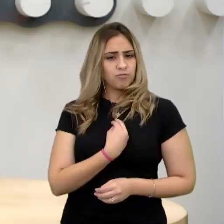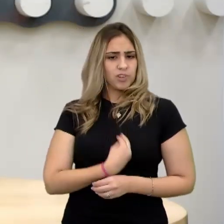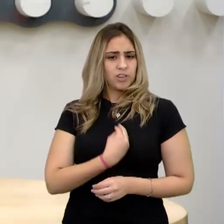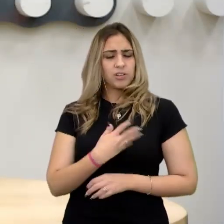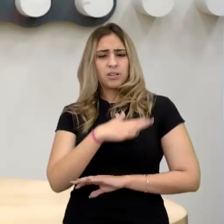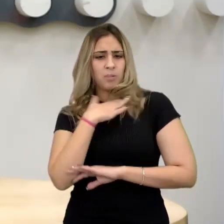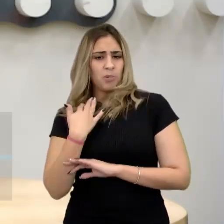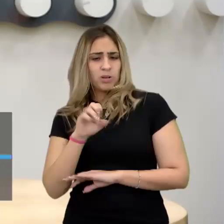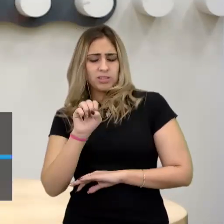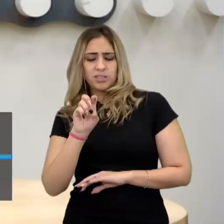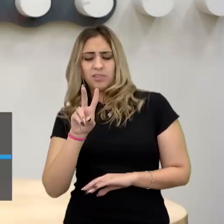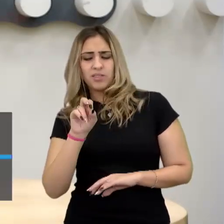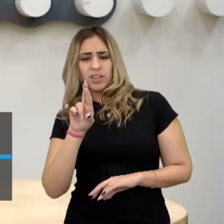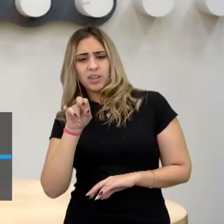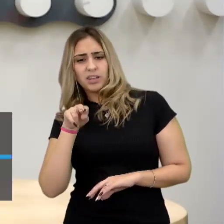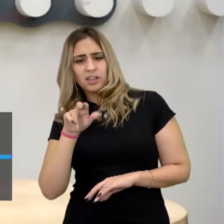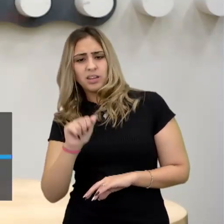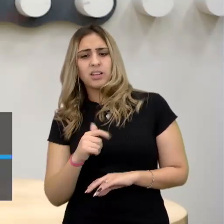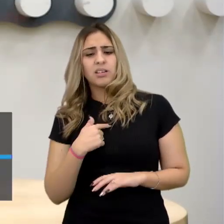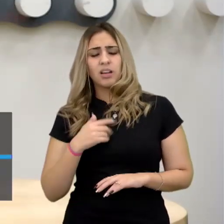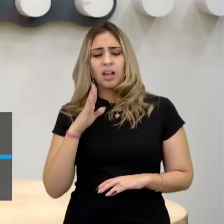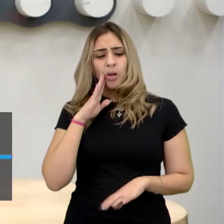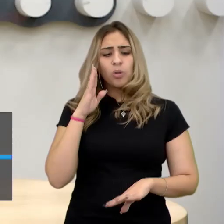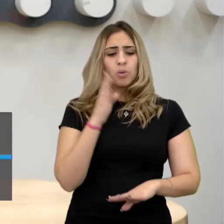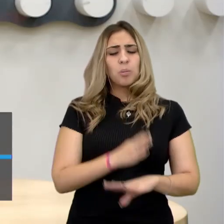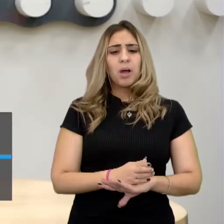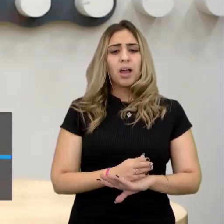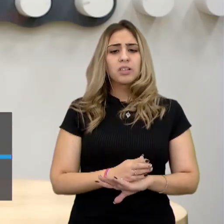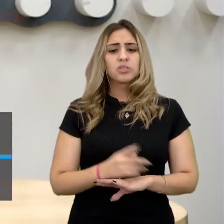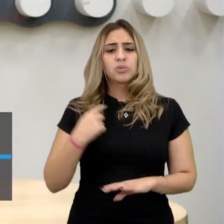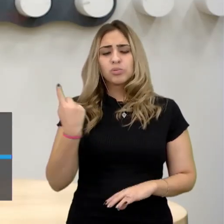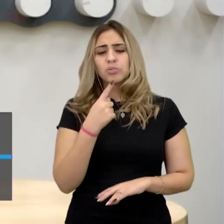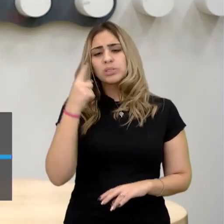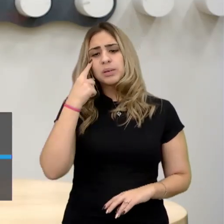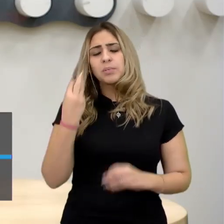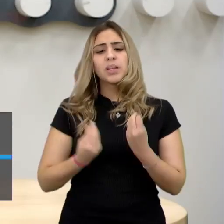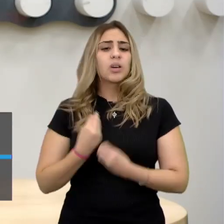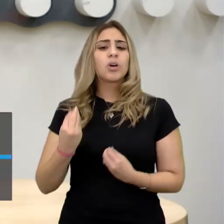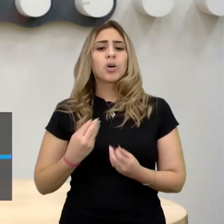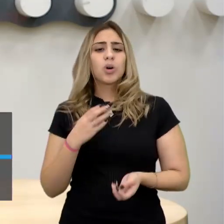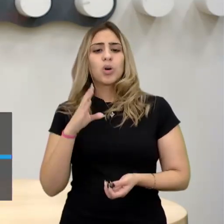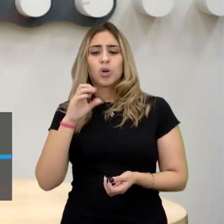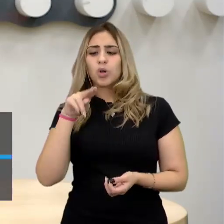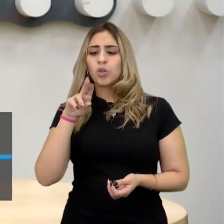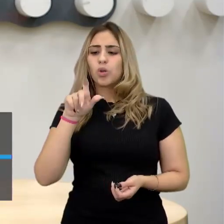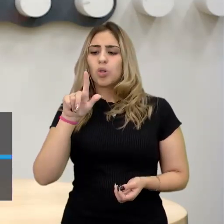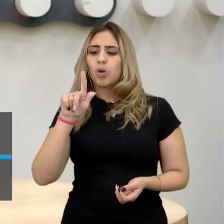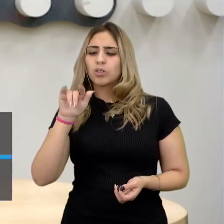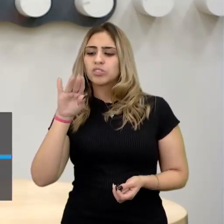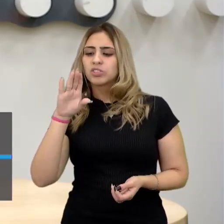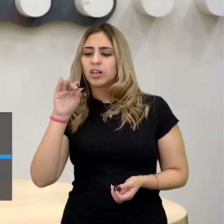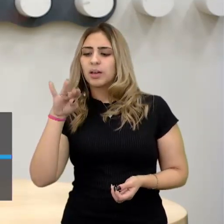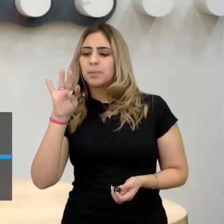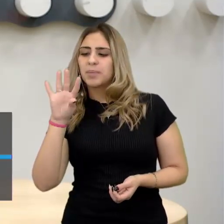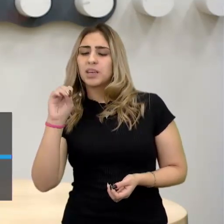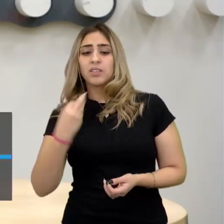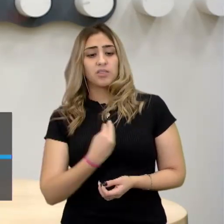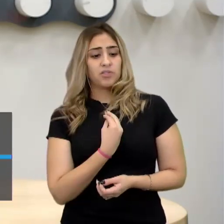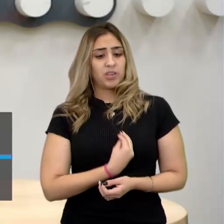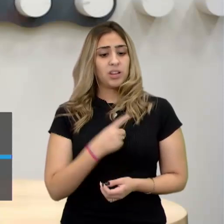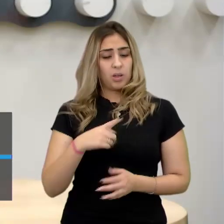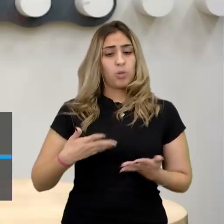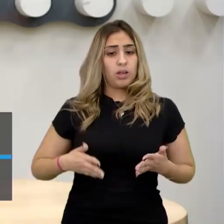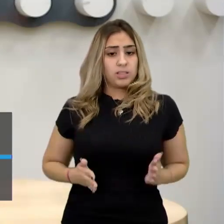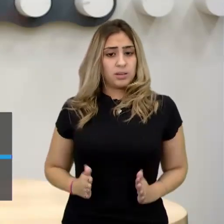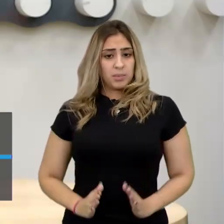vida e morte severina, automaticamente você pensa cronologicamente, porque vida ao nascimento